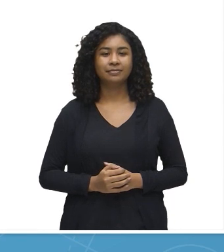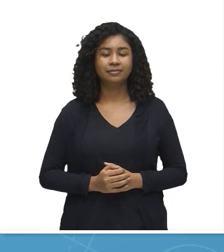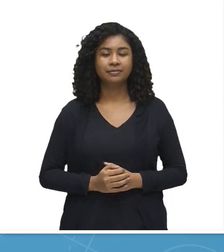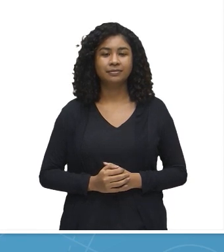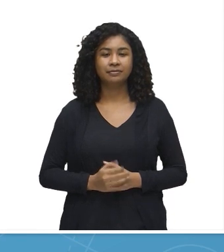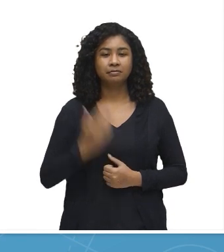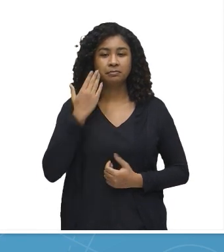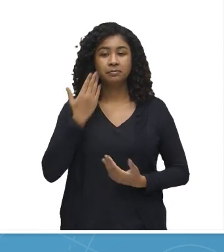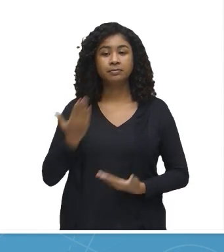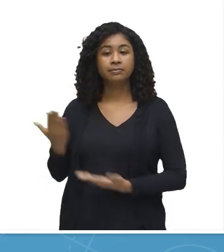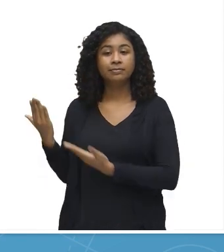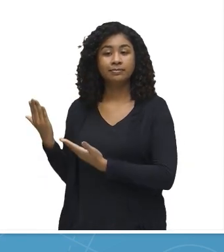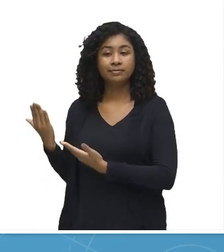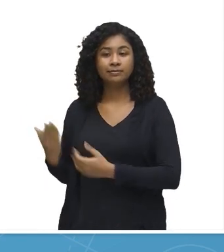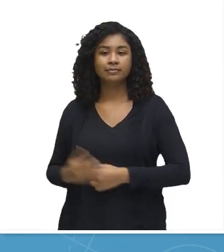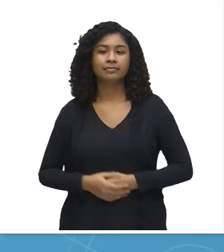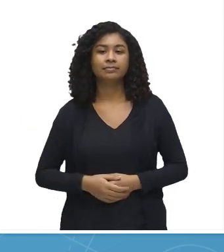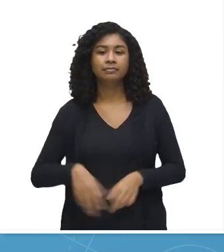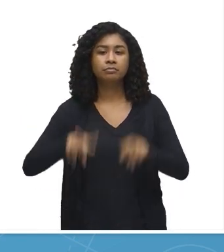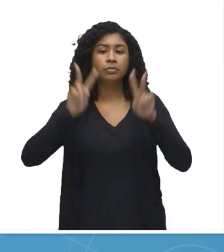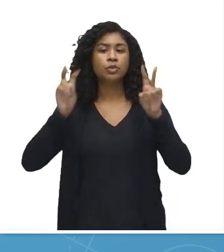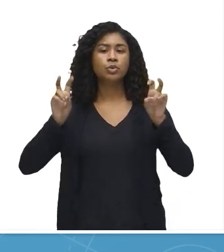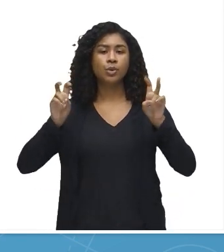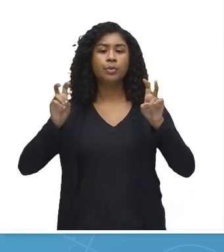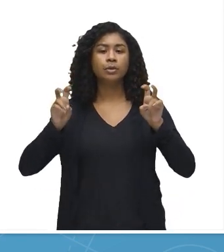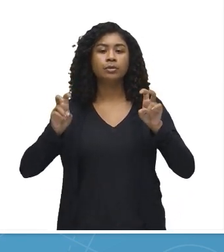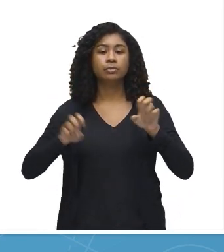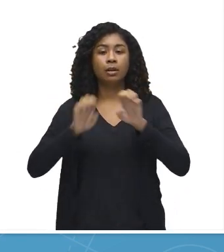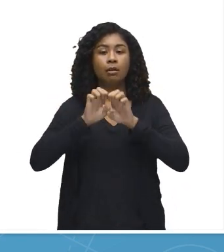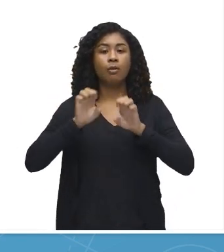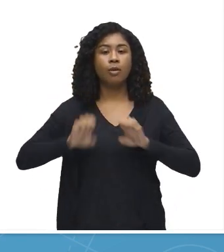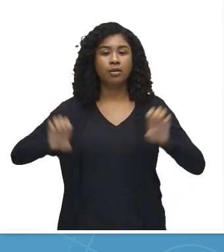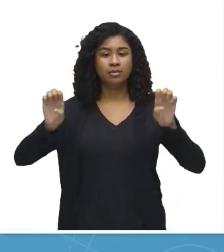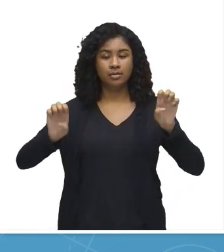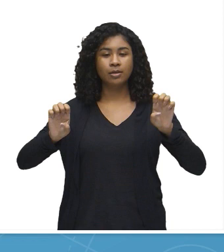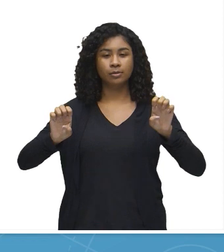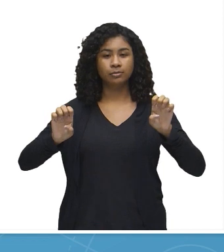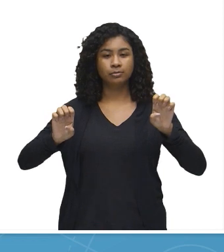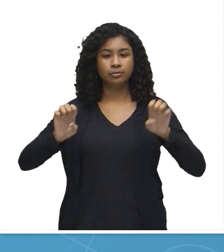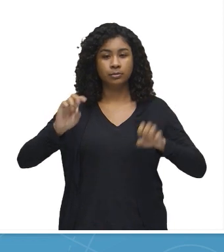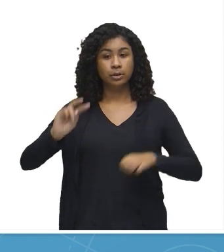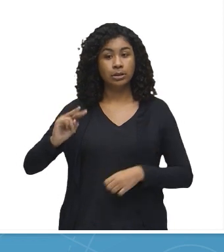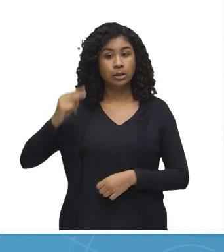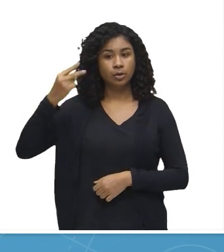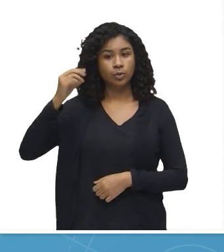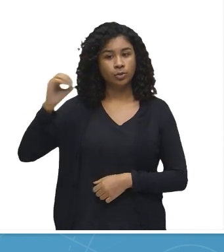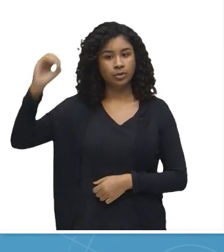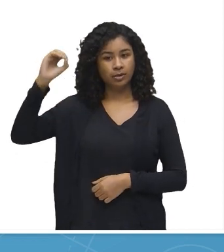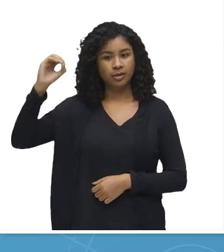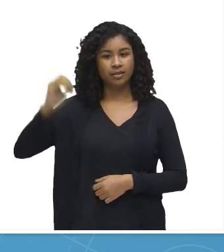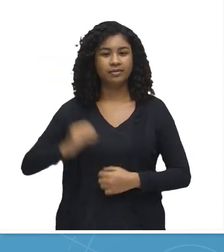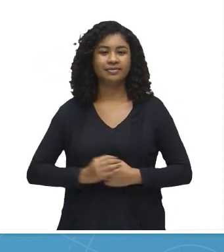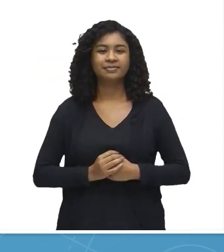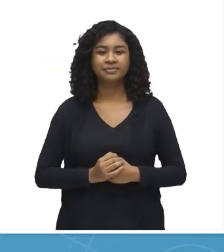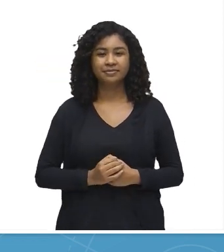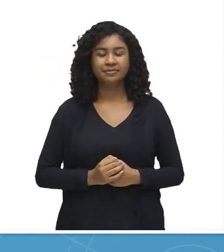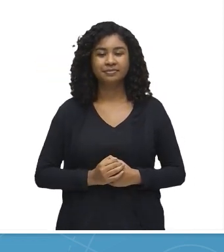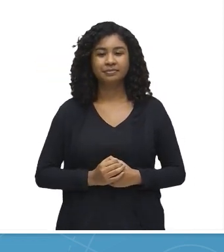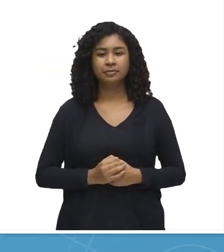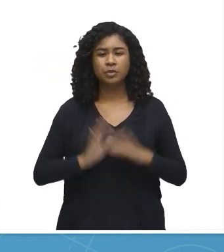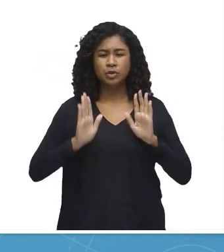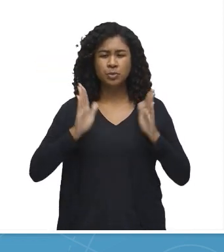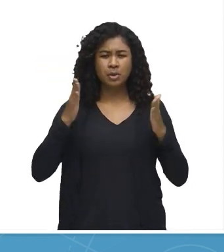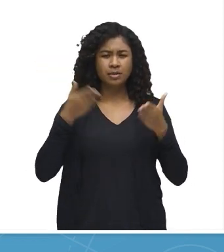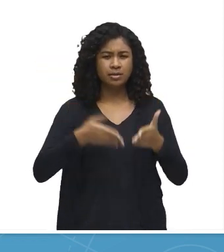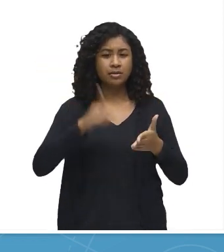Então aí está. Hoje nós iremos trabalhar as equações do segundo grau, mais especificamente as equações do